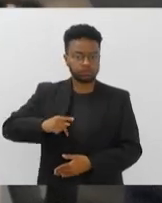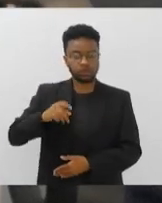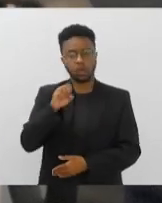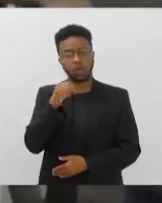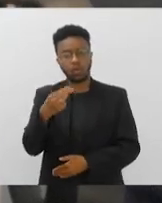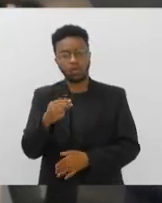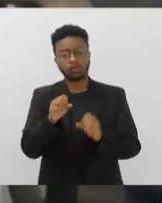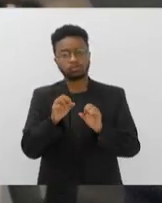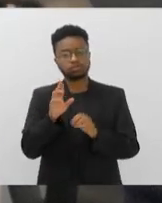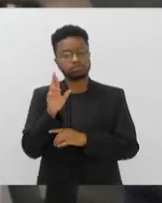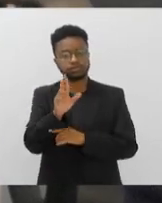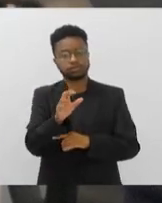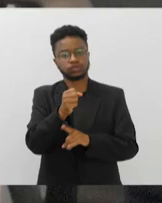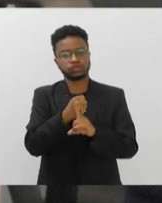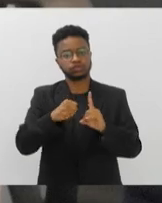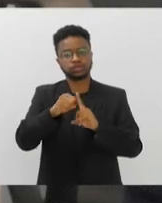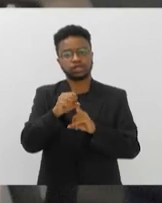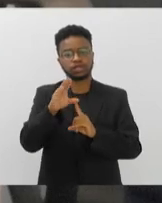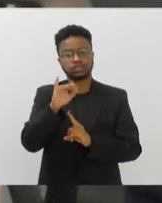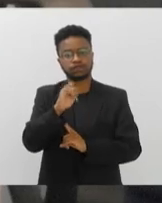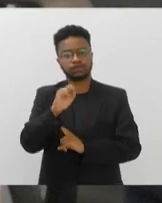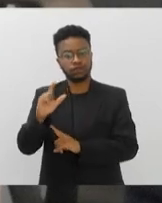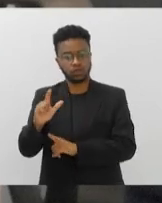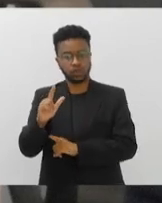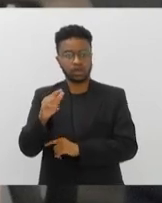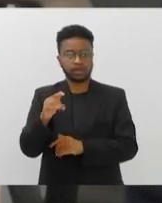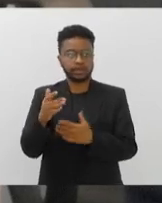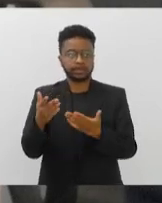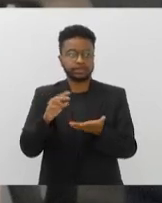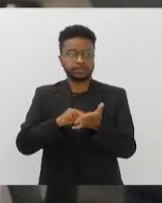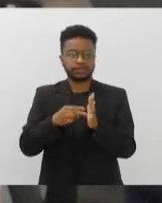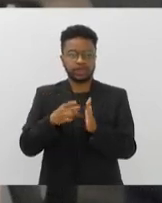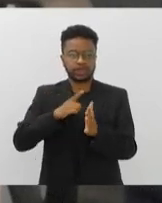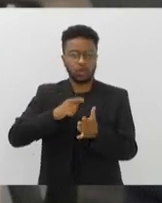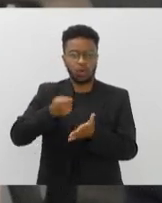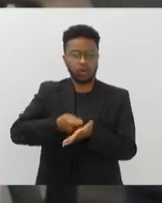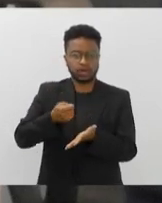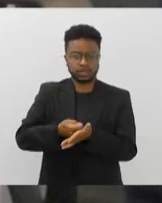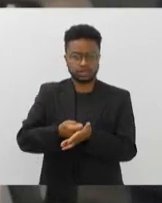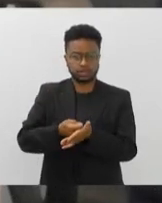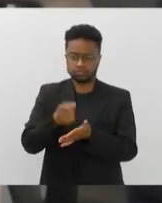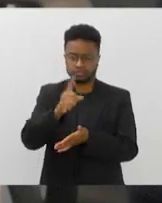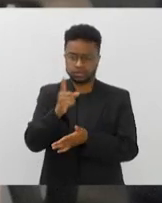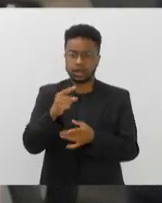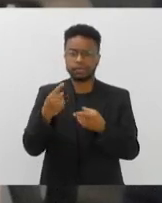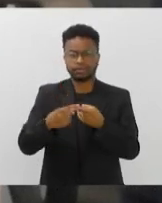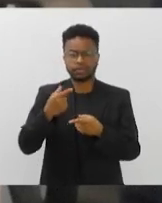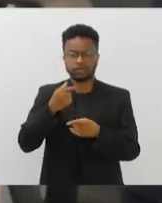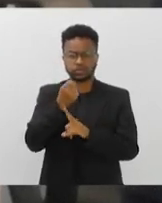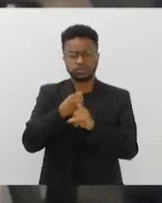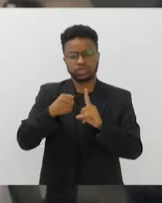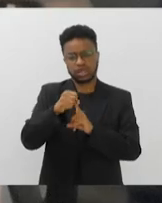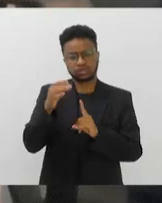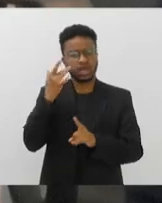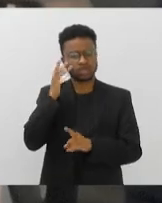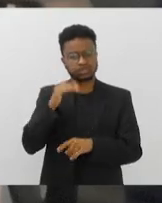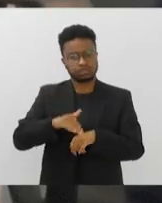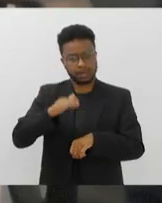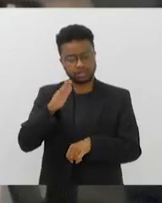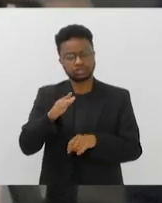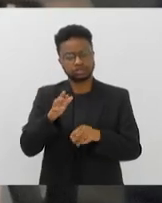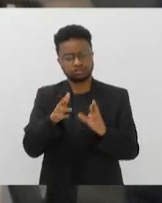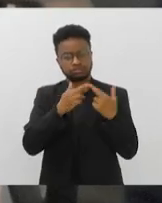representante da sociedade civil eh tenham a obrigação de serem vocacionados a sociedade civil acho que tem um pouco mais mas o resto